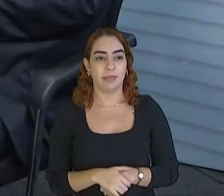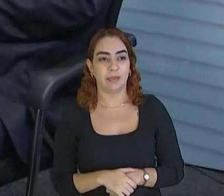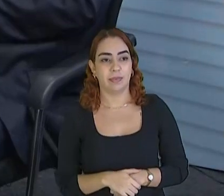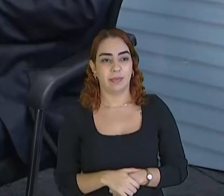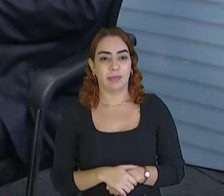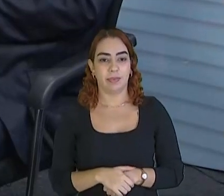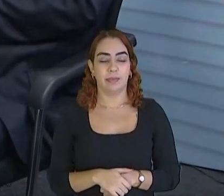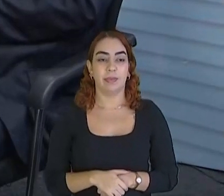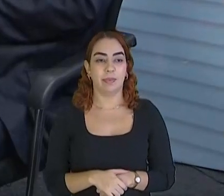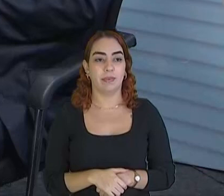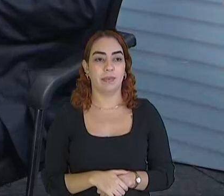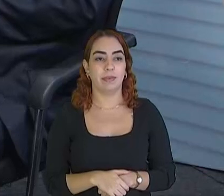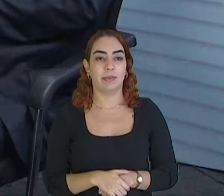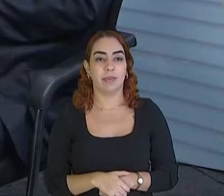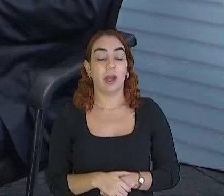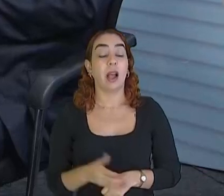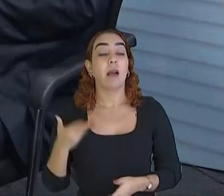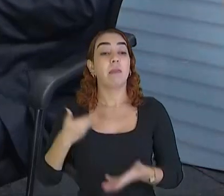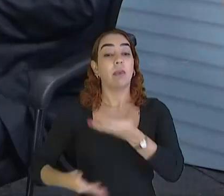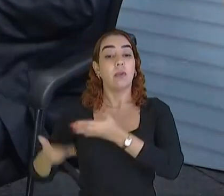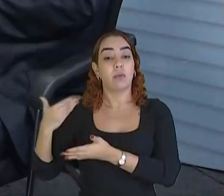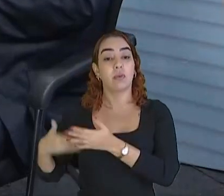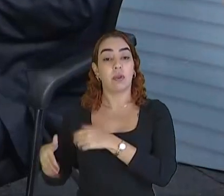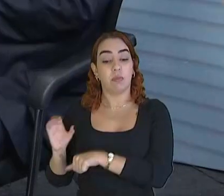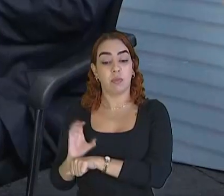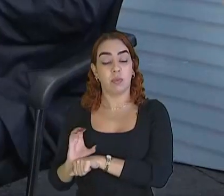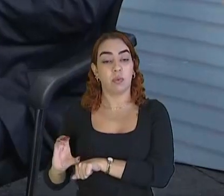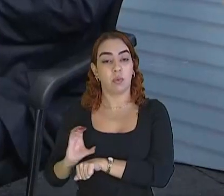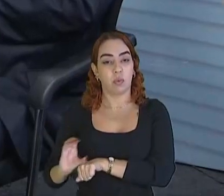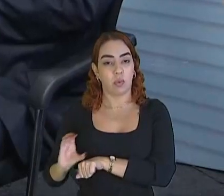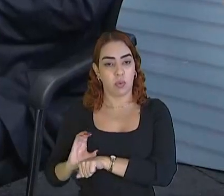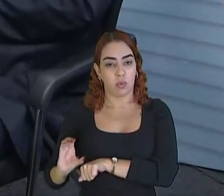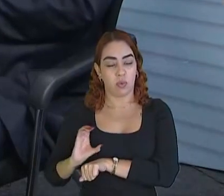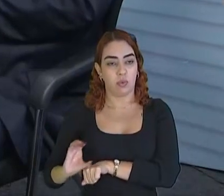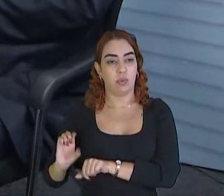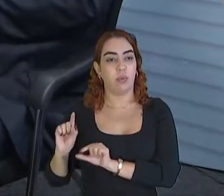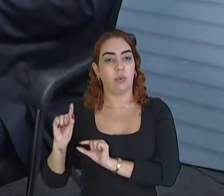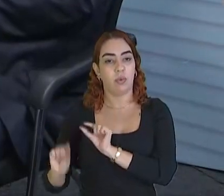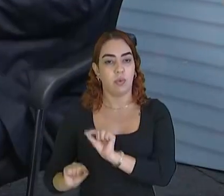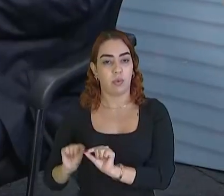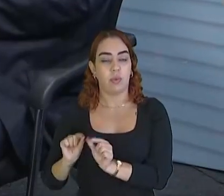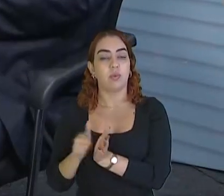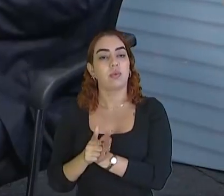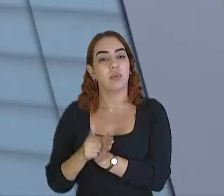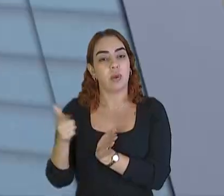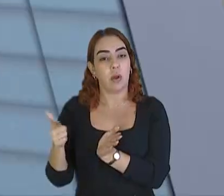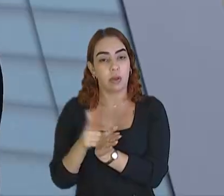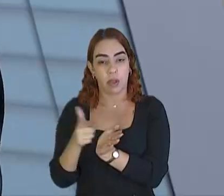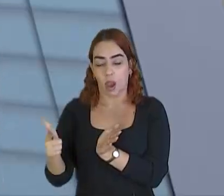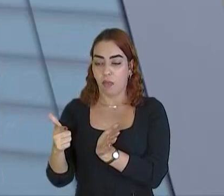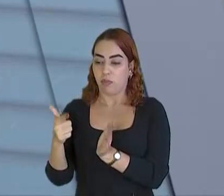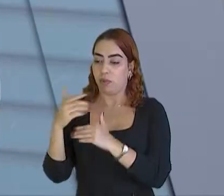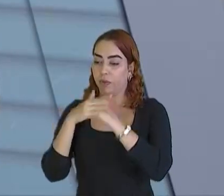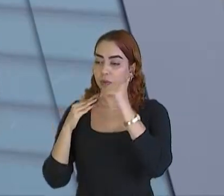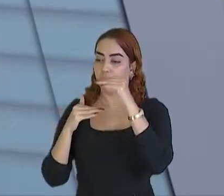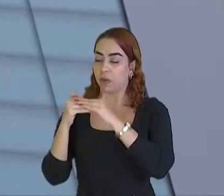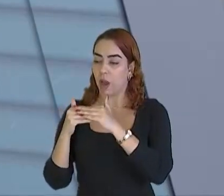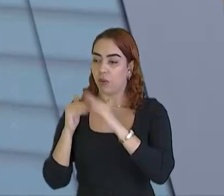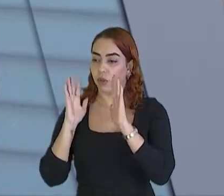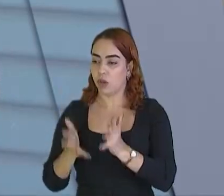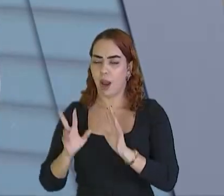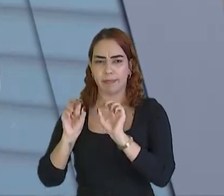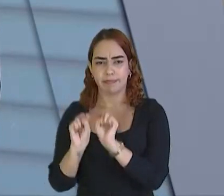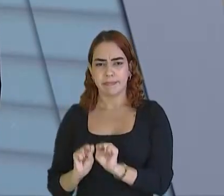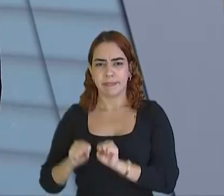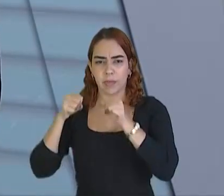profissionais da minha época lá do curso. O jornalismo, e ele está começando a se recuperar depois do impacto das fake news, mas o